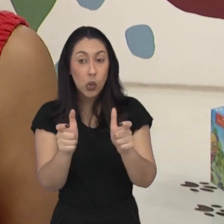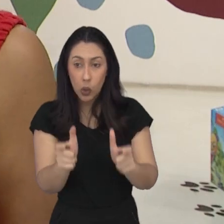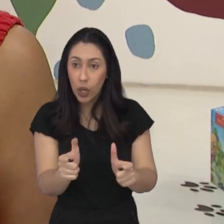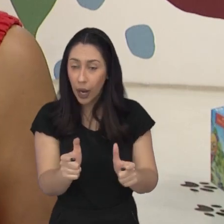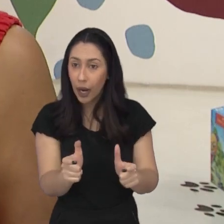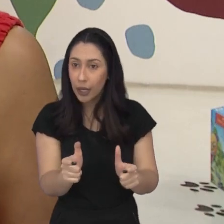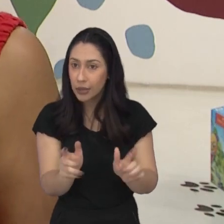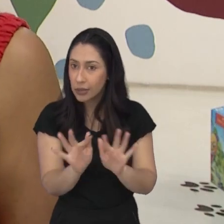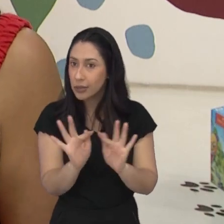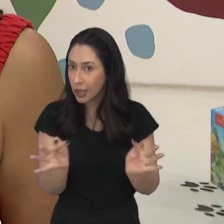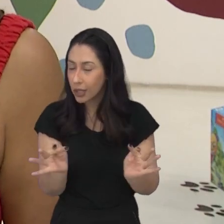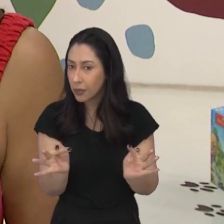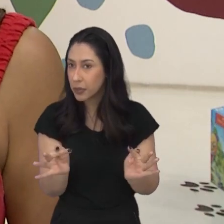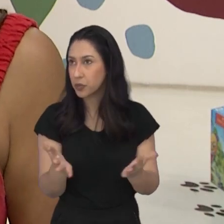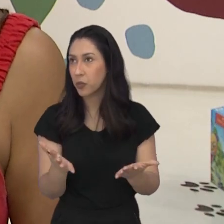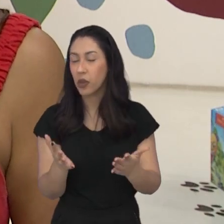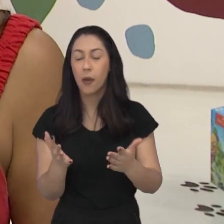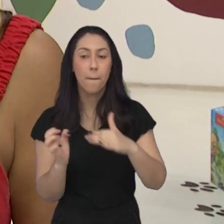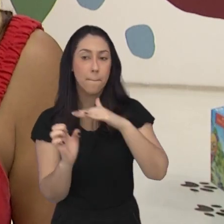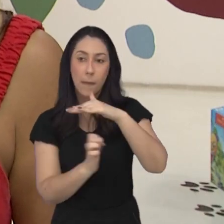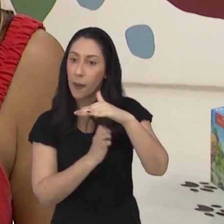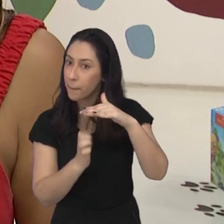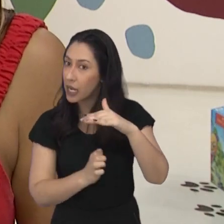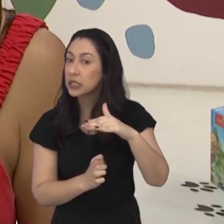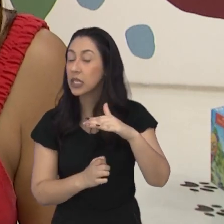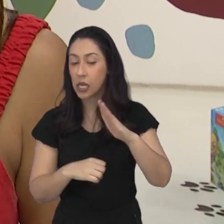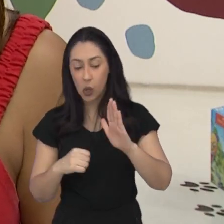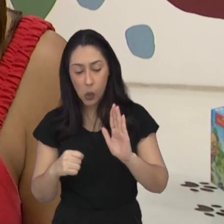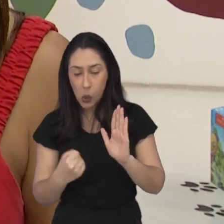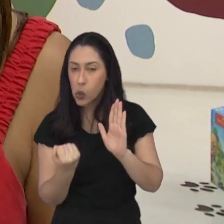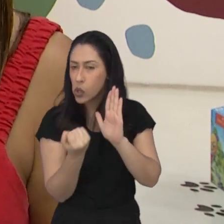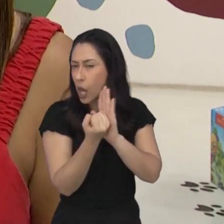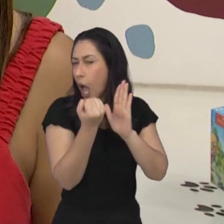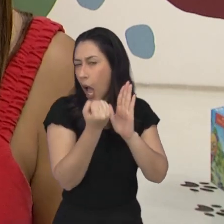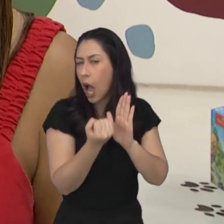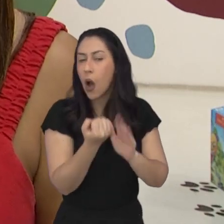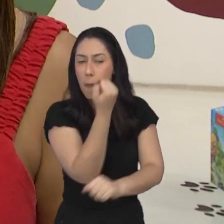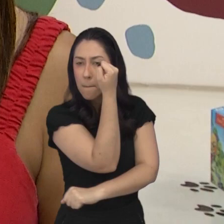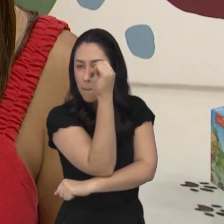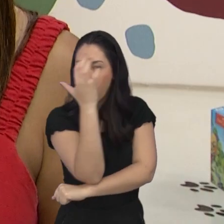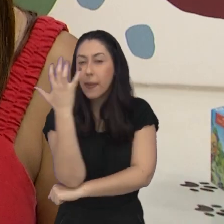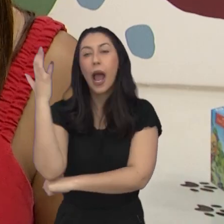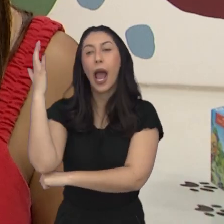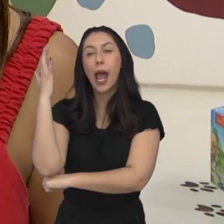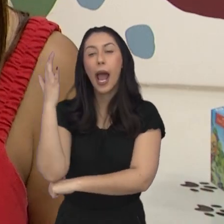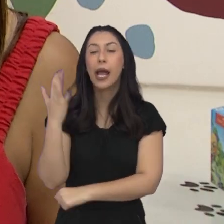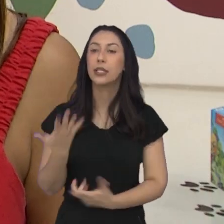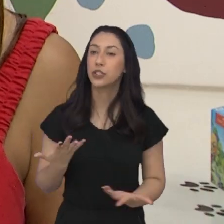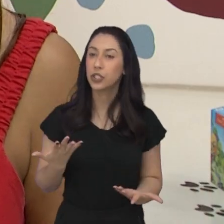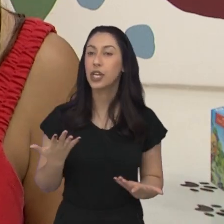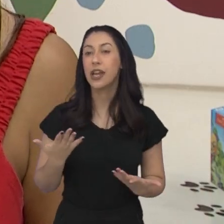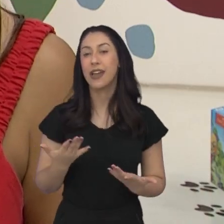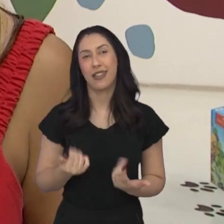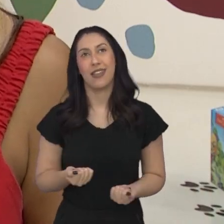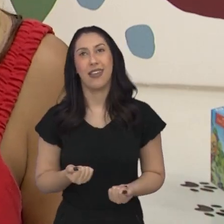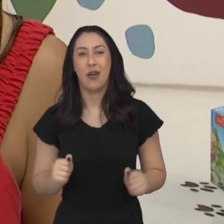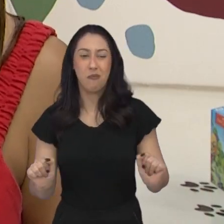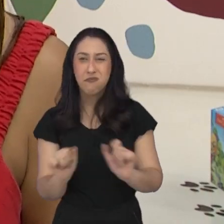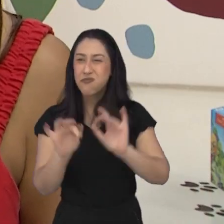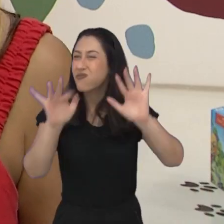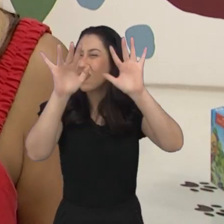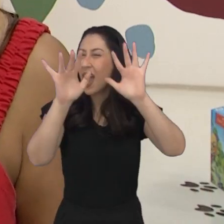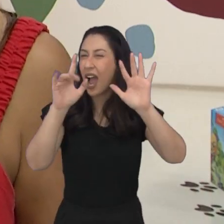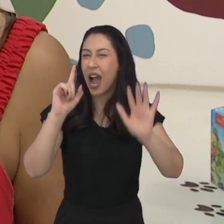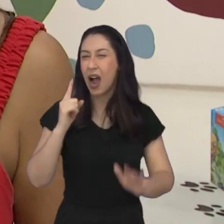eu evito, por exemplo, o transporte. Se eu compro de uma empresa que tem um licenciamento ambiental, que cuida das suas emissões, que minimiza, que tem